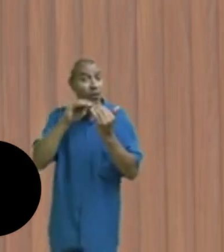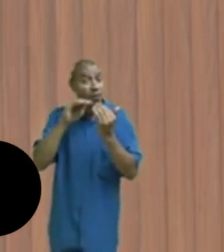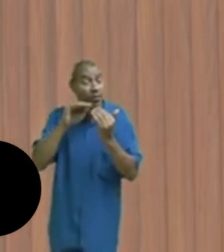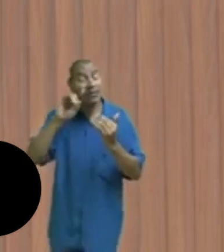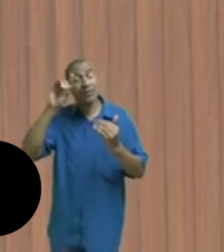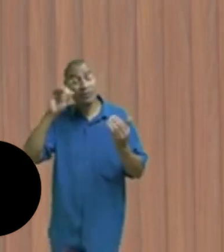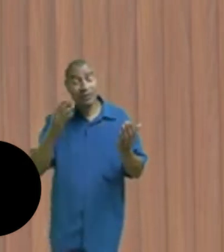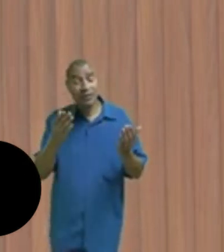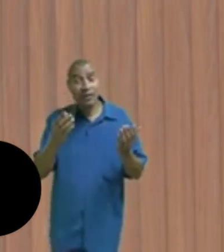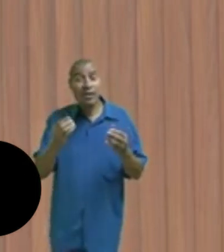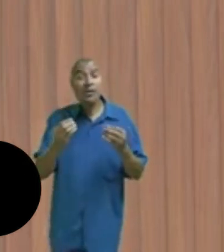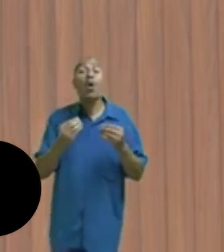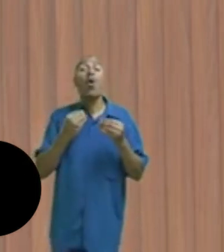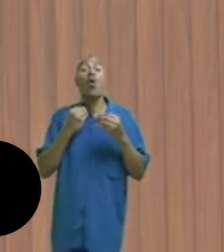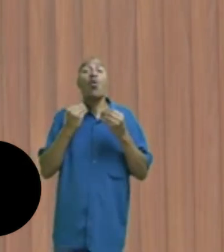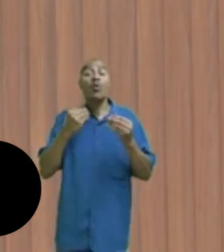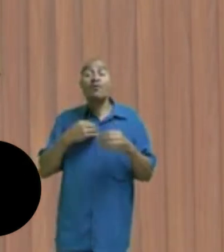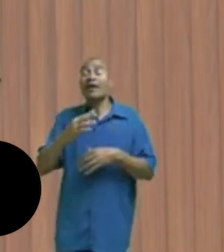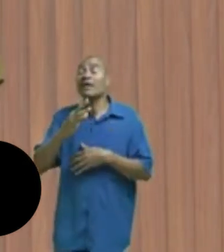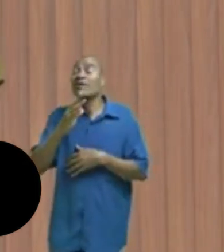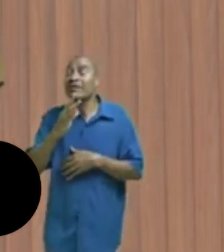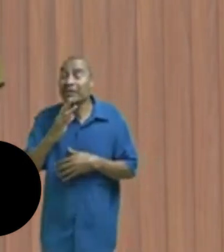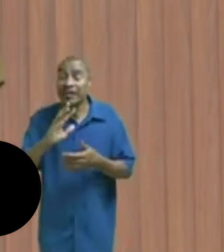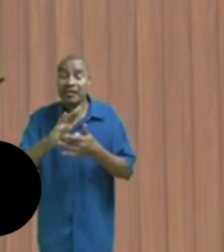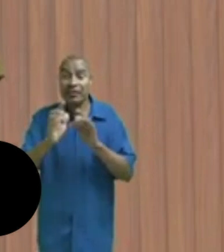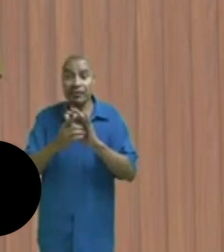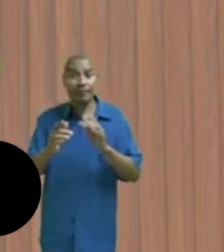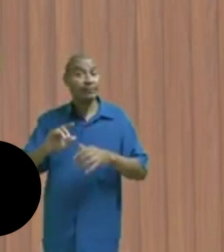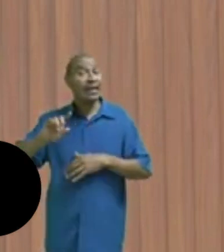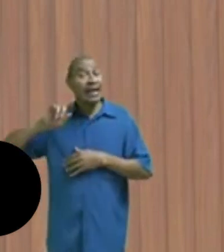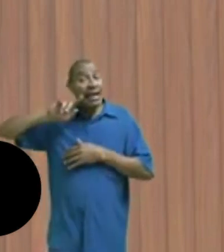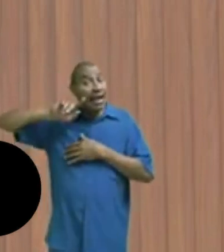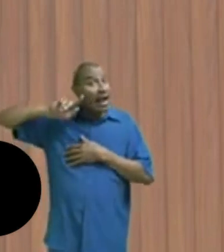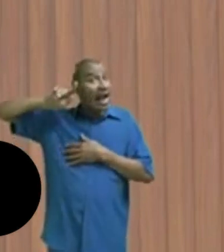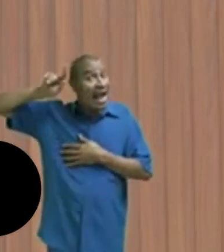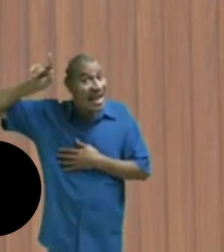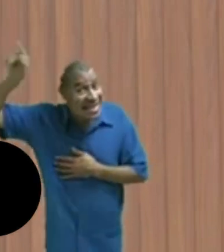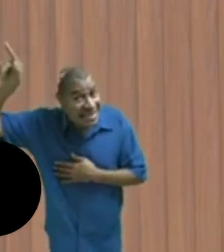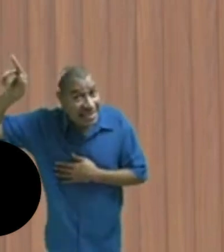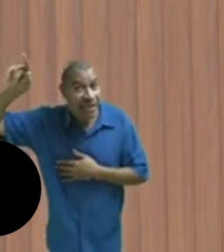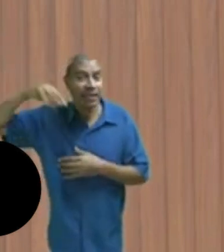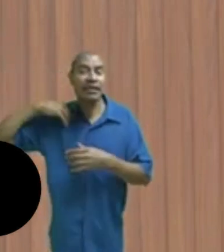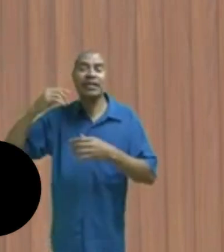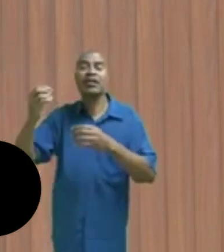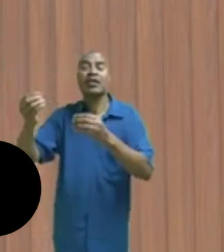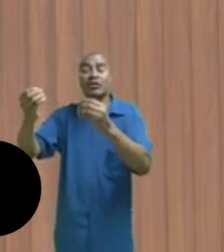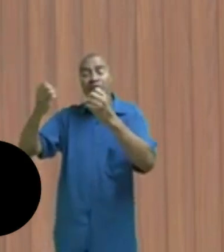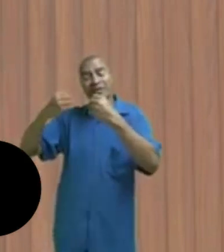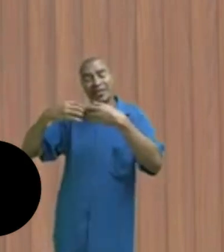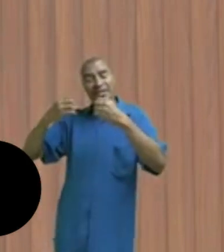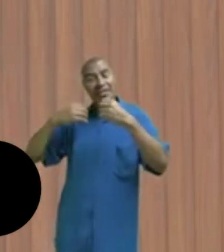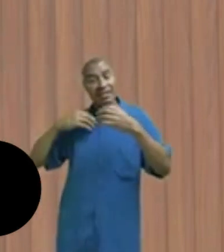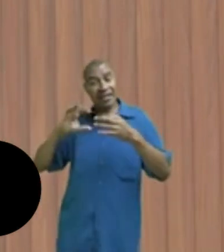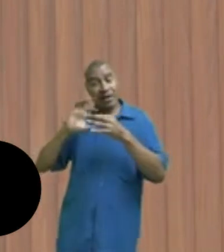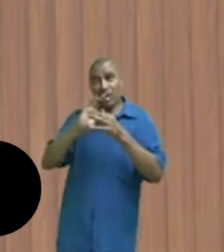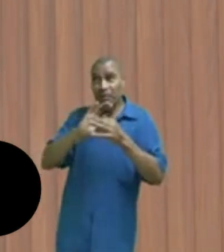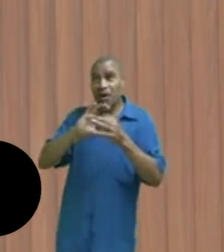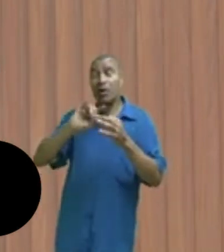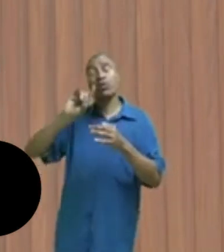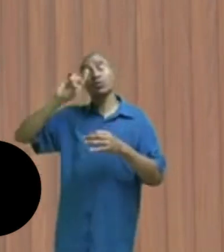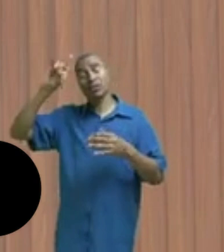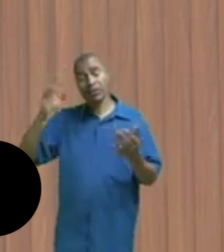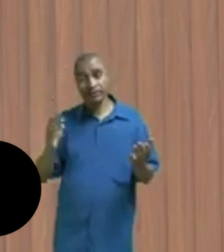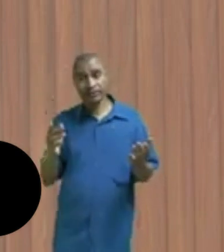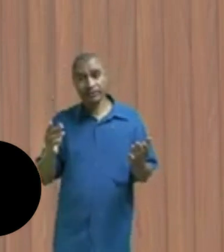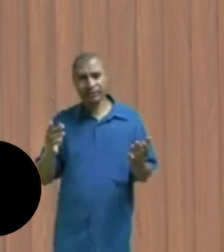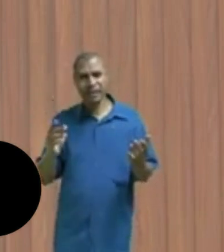religião que nos religa com o Criador, é Cristo que nos religa com o Criador. E só Ele pode fazer isso.